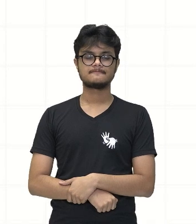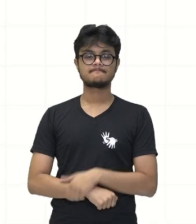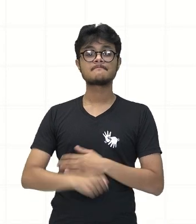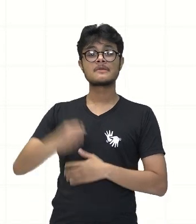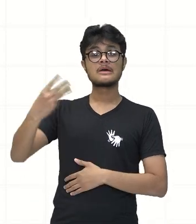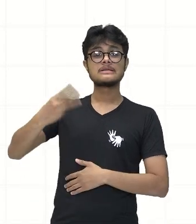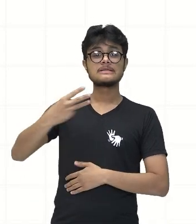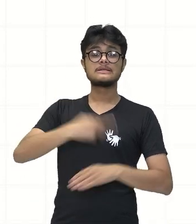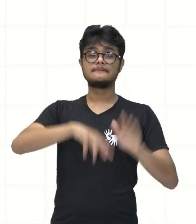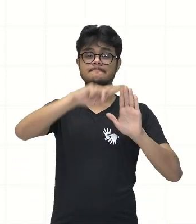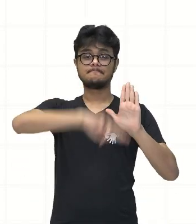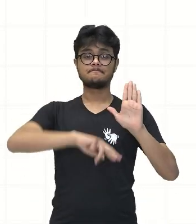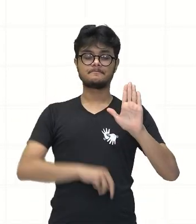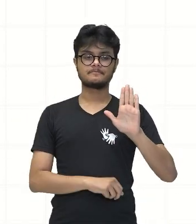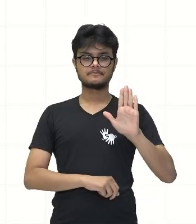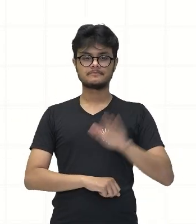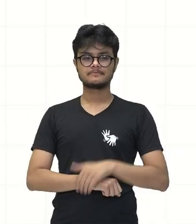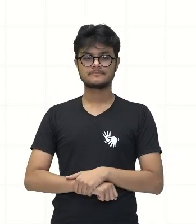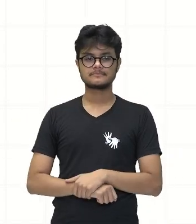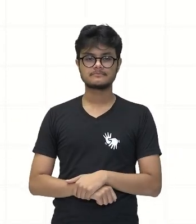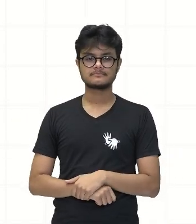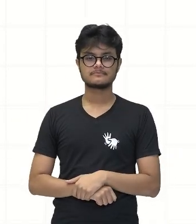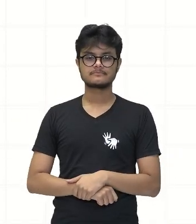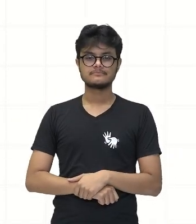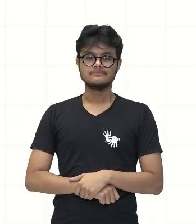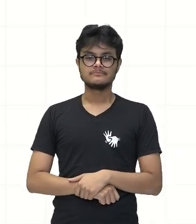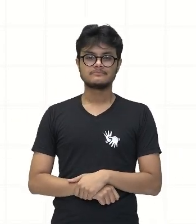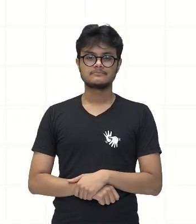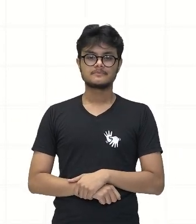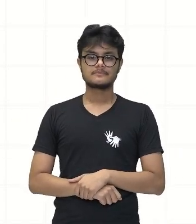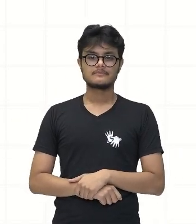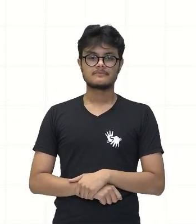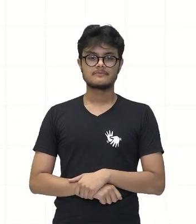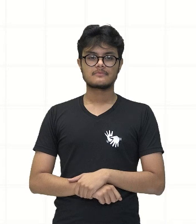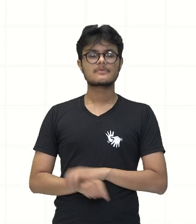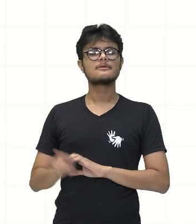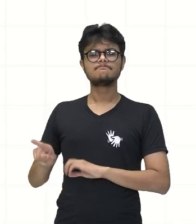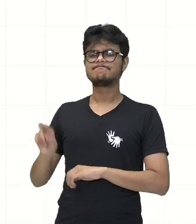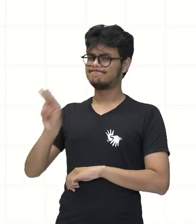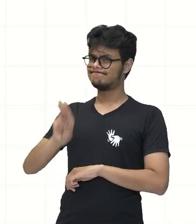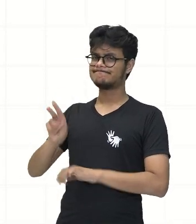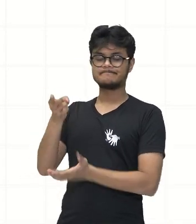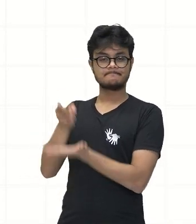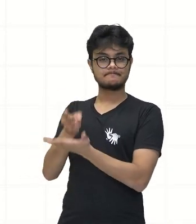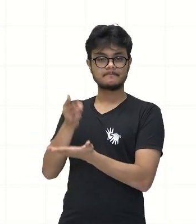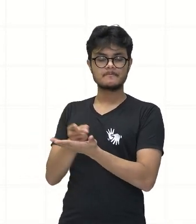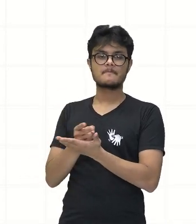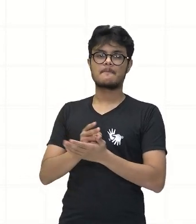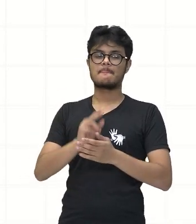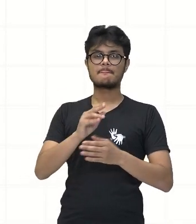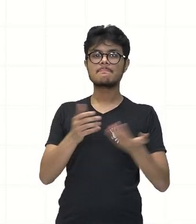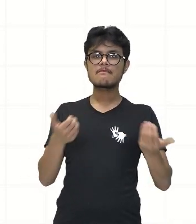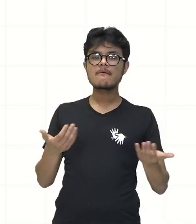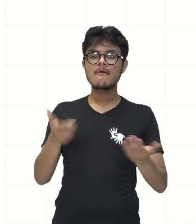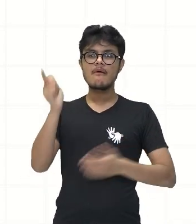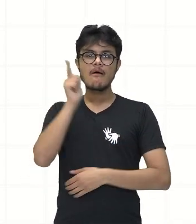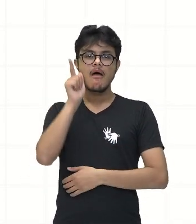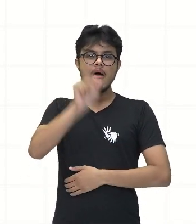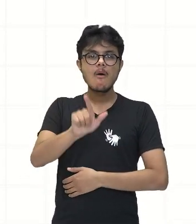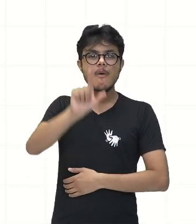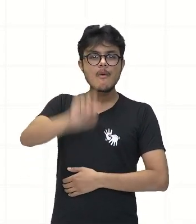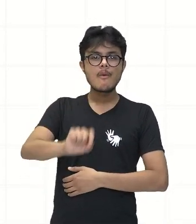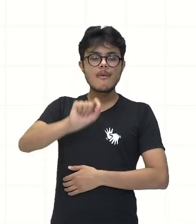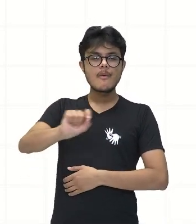Propriedade 3. A propriedade 3, nós vamos utilizar muito essa propriedade, principalmente quando eu quero reduzir